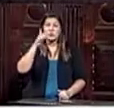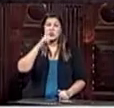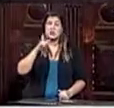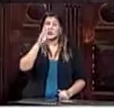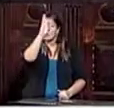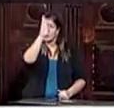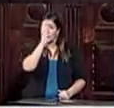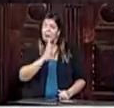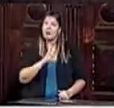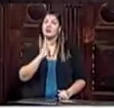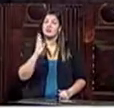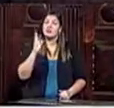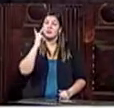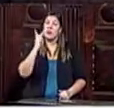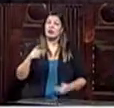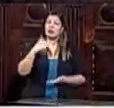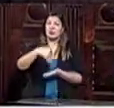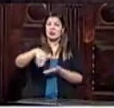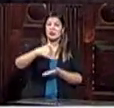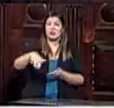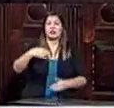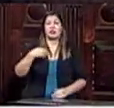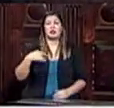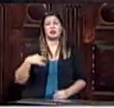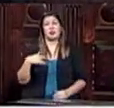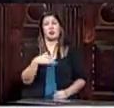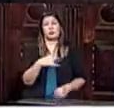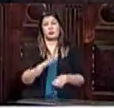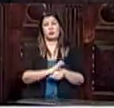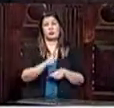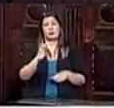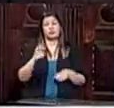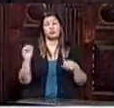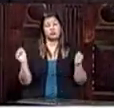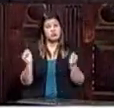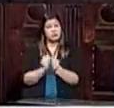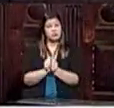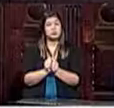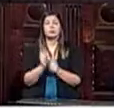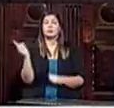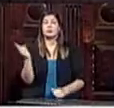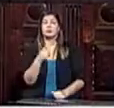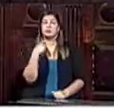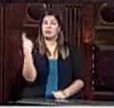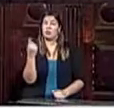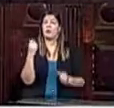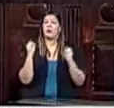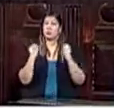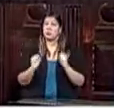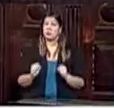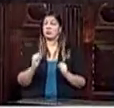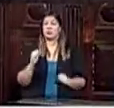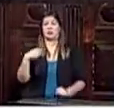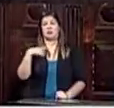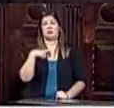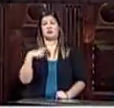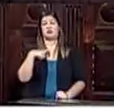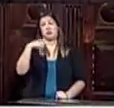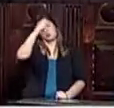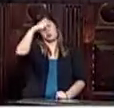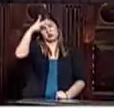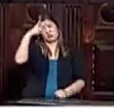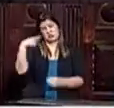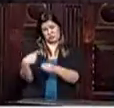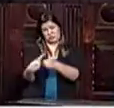verdadeiramente para a Secretaria de Saúde do Estado e que juntos possamos ter nos